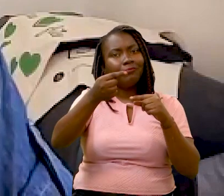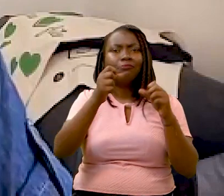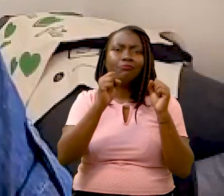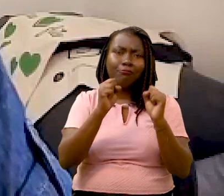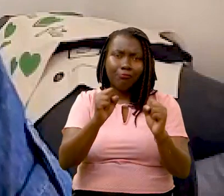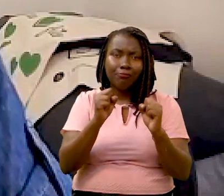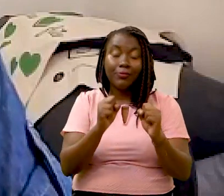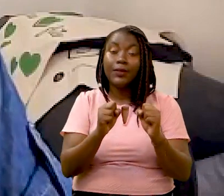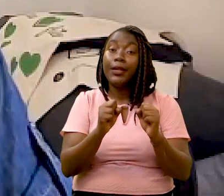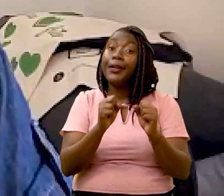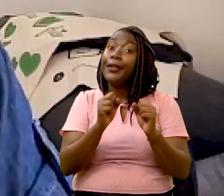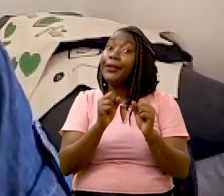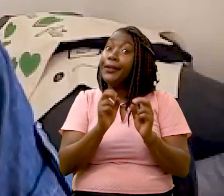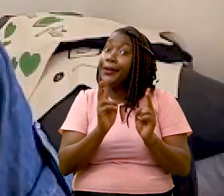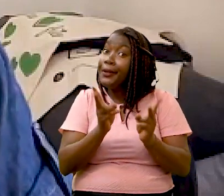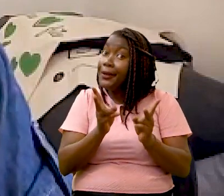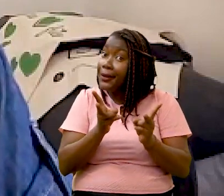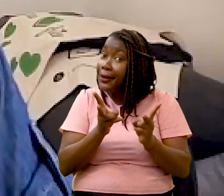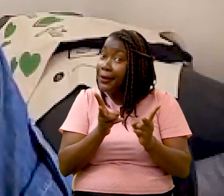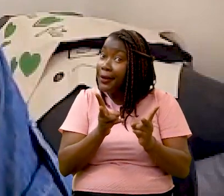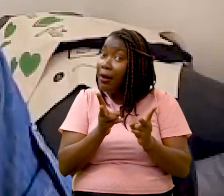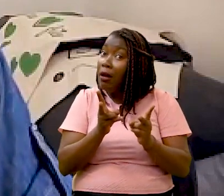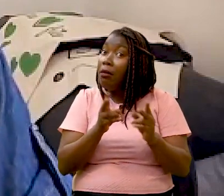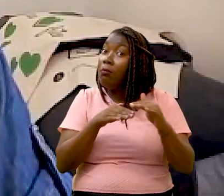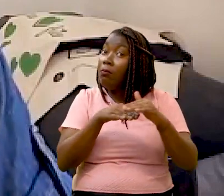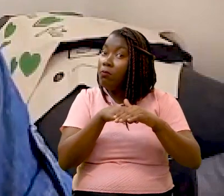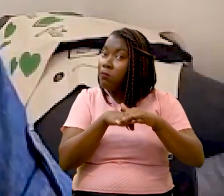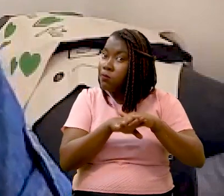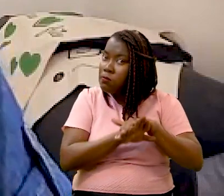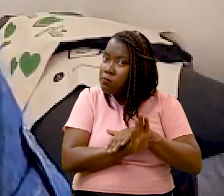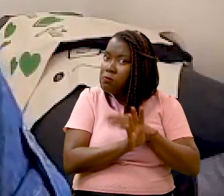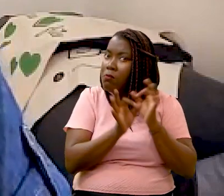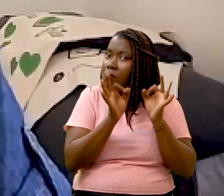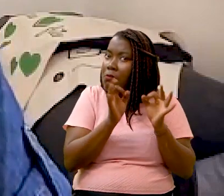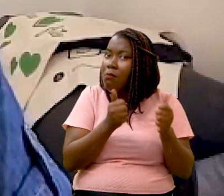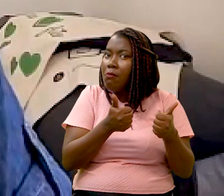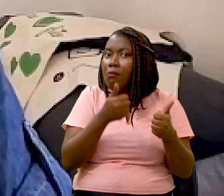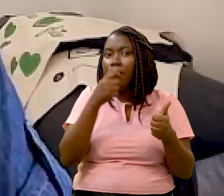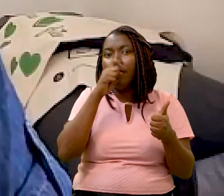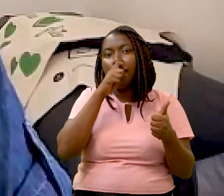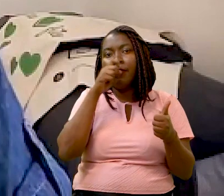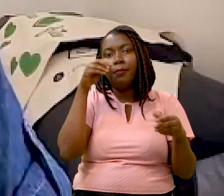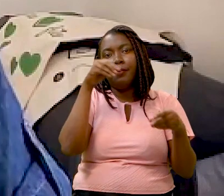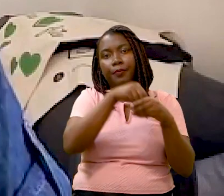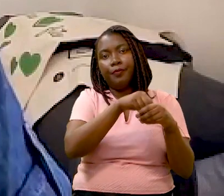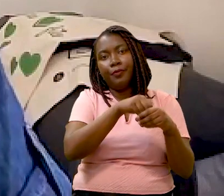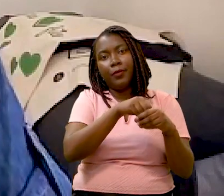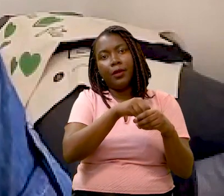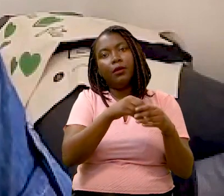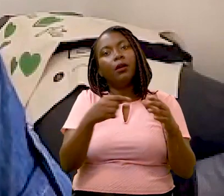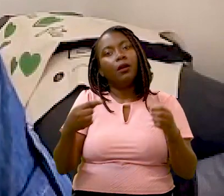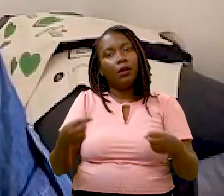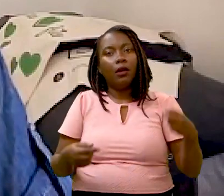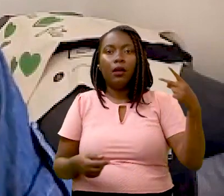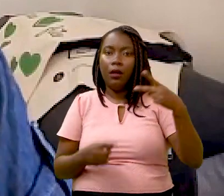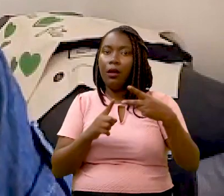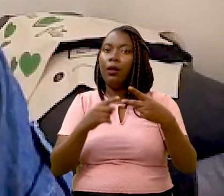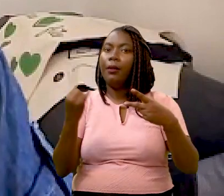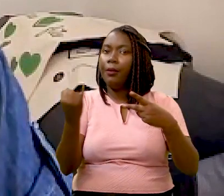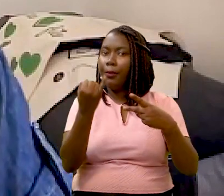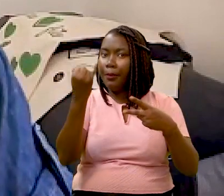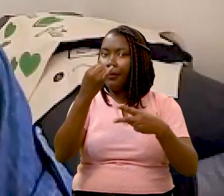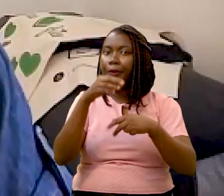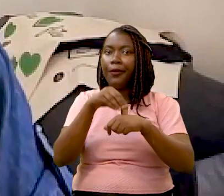reaquecida desde que ela esteja bem acondicionada e guardada em geladeira. Então, acho que esse é um ponto importante, porque